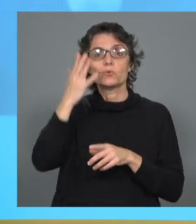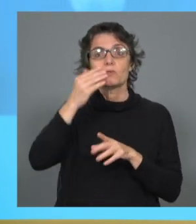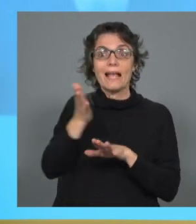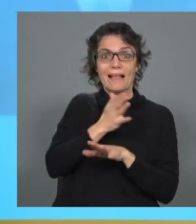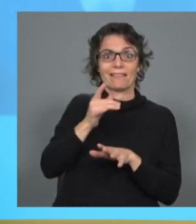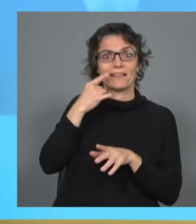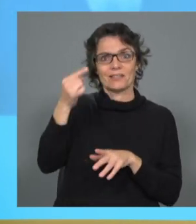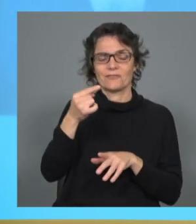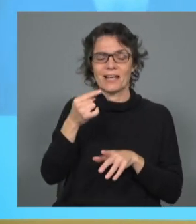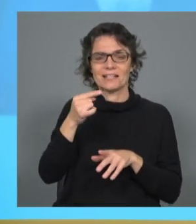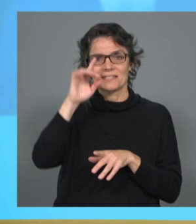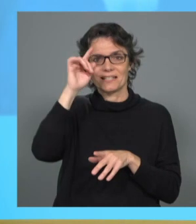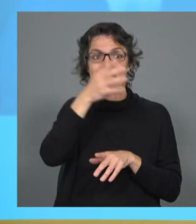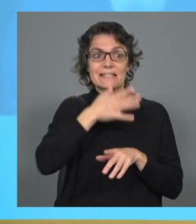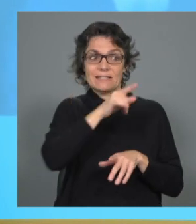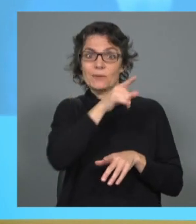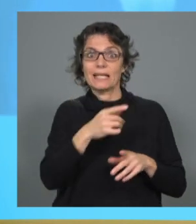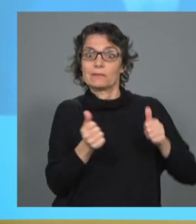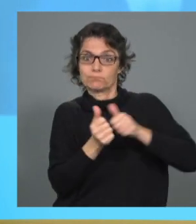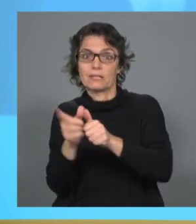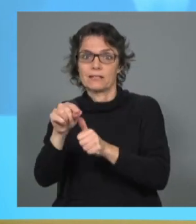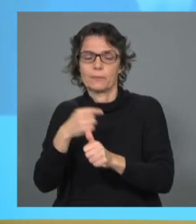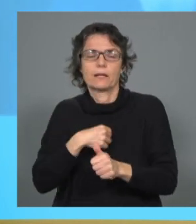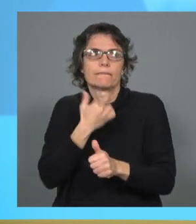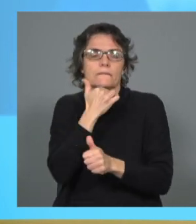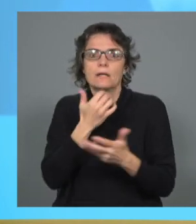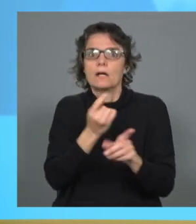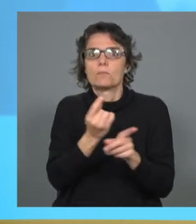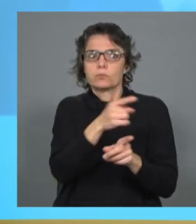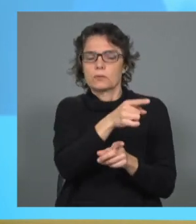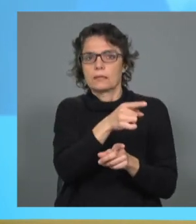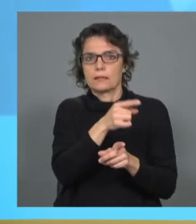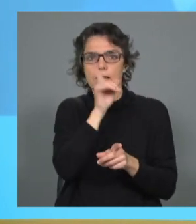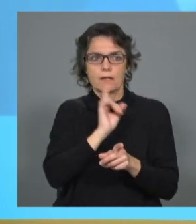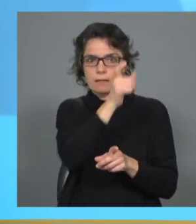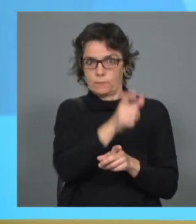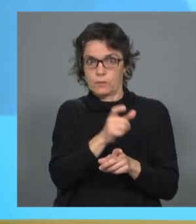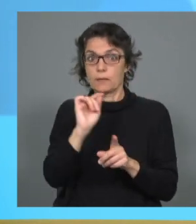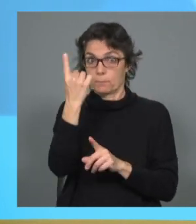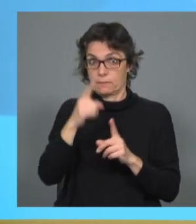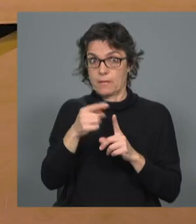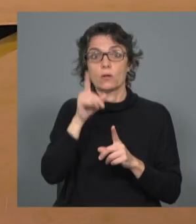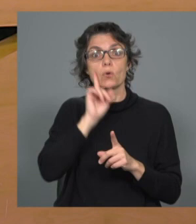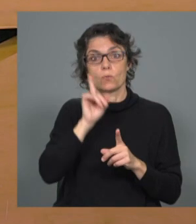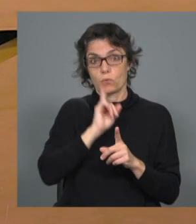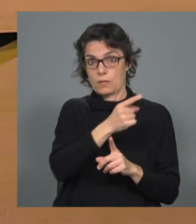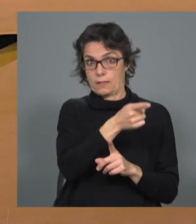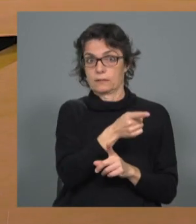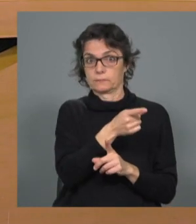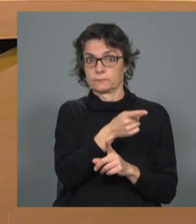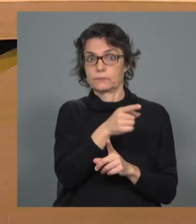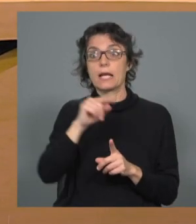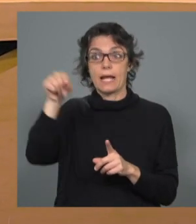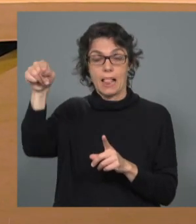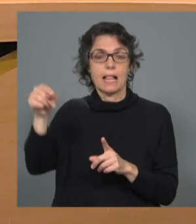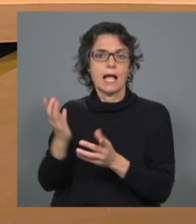foi absolutamente precioso, porque ela não só era mulher, e nós trazíamos só